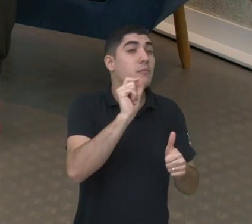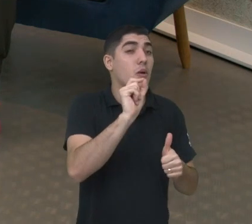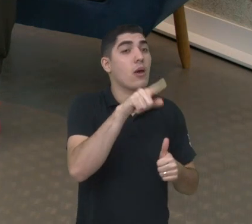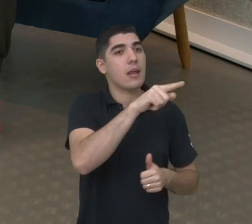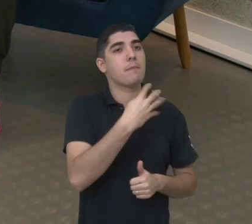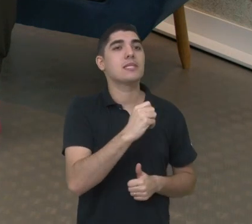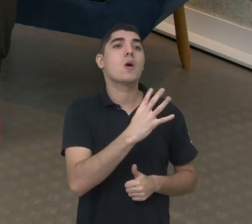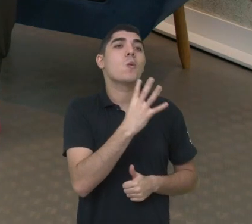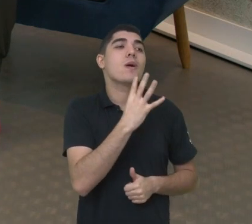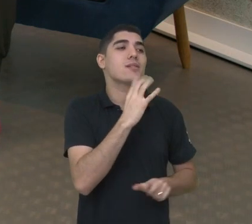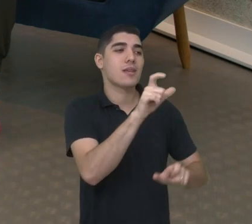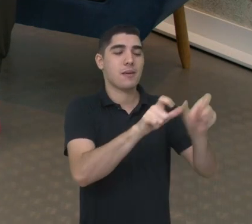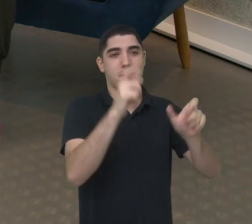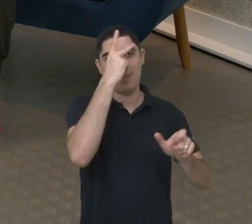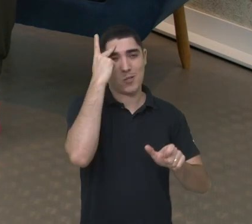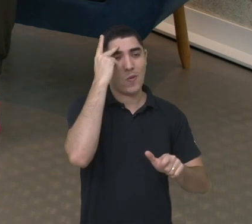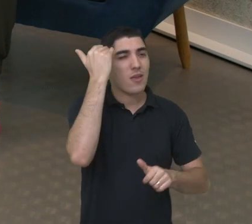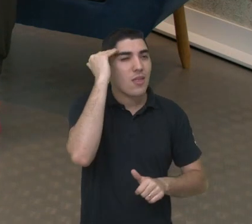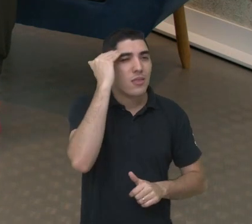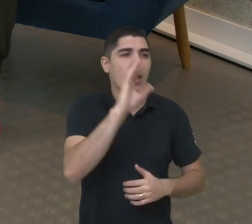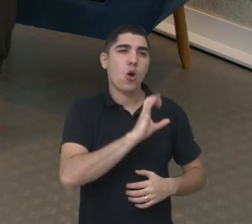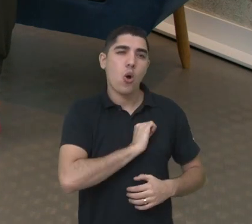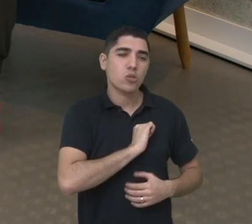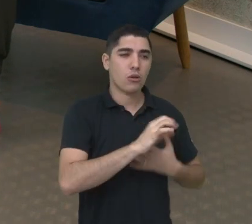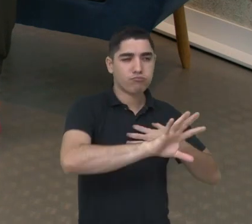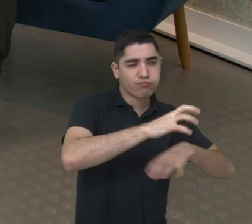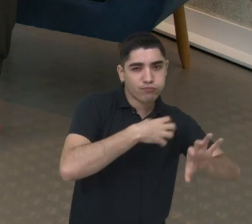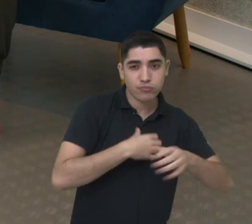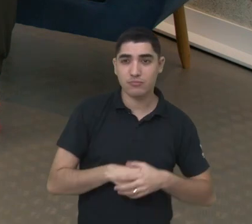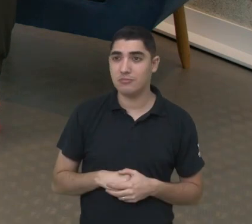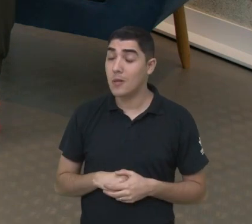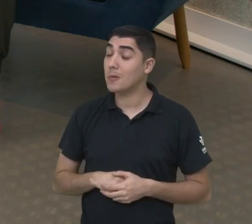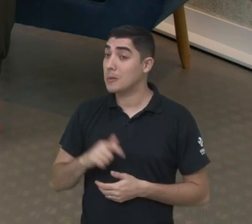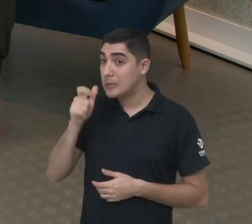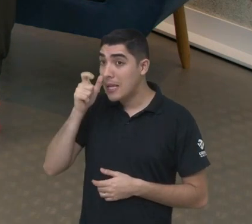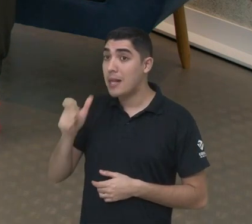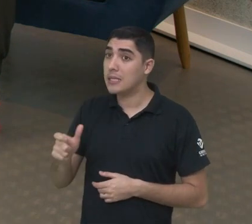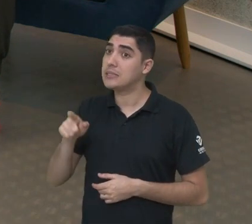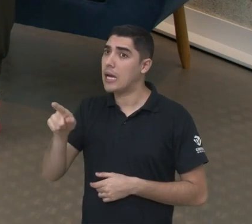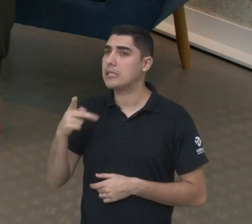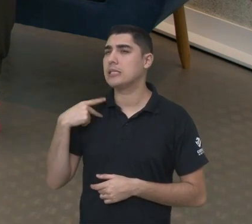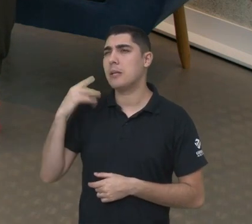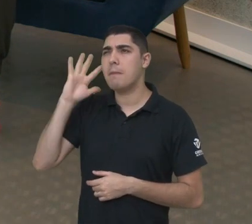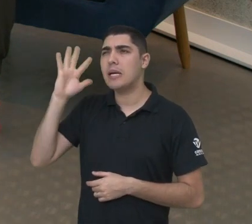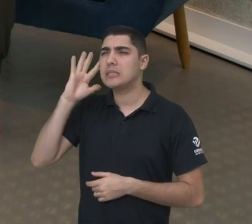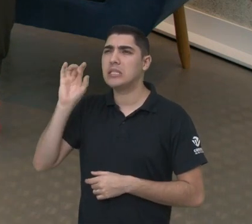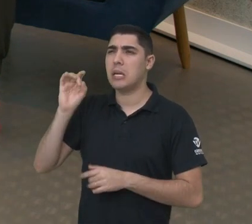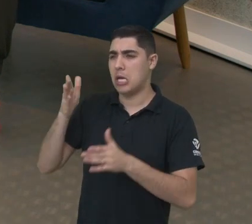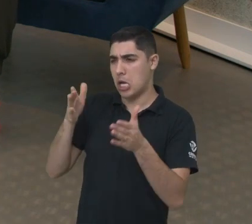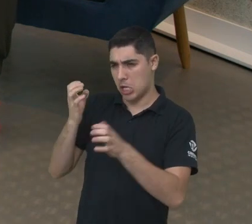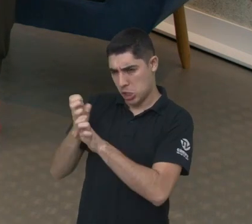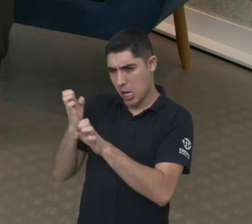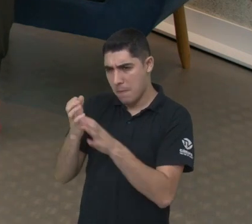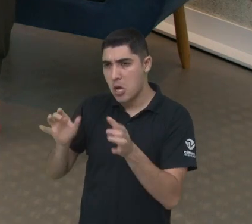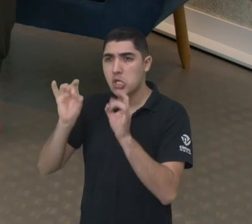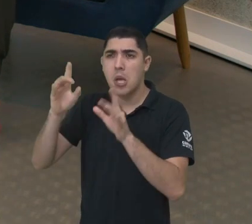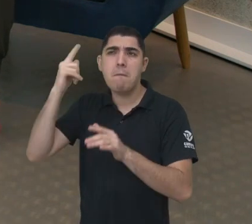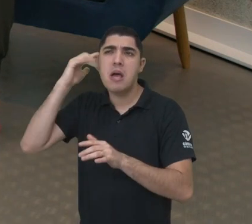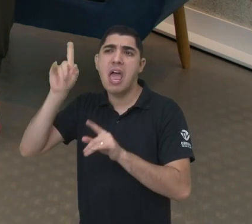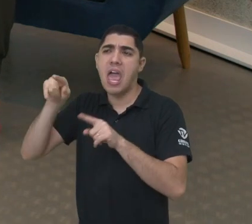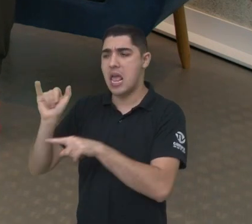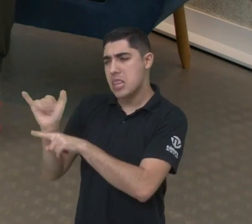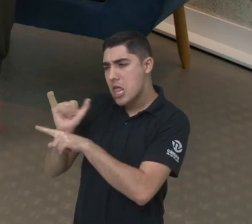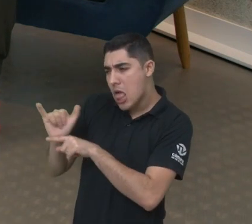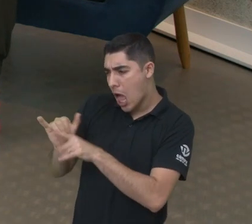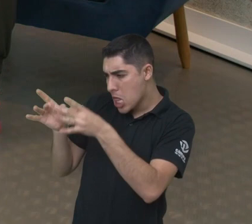pessoas. Por incrível que pareça, né, é uma engenharia... Nossa, interessante, não imaginei que fosse de pessoas, porque a produção está muito ligada a processos estratégicos, para mim,